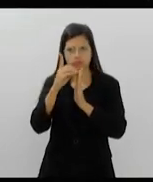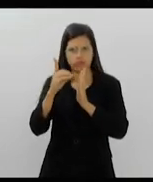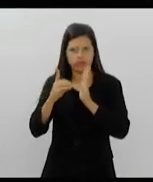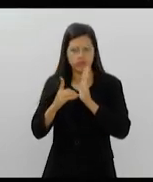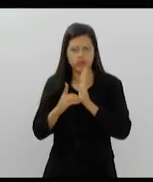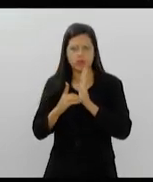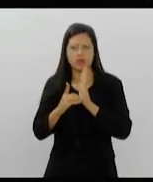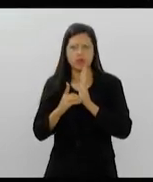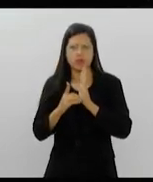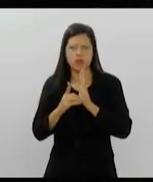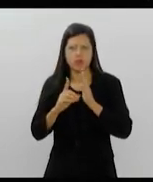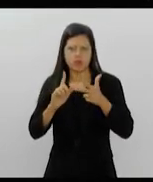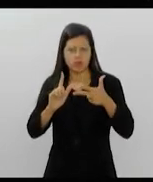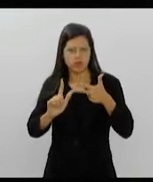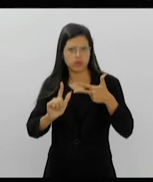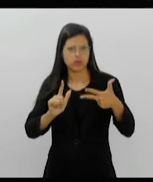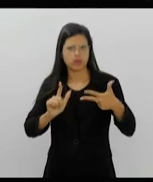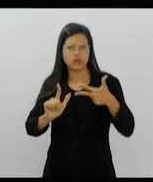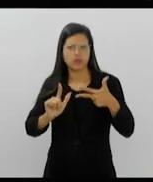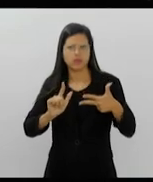legislativo para que